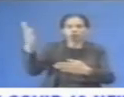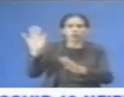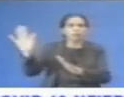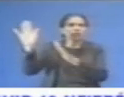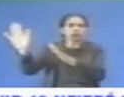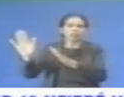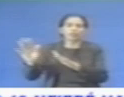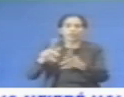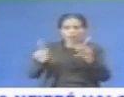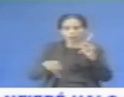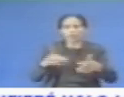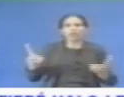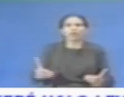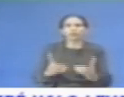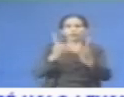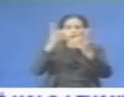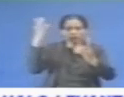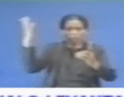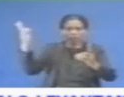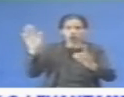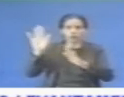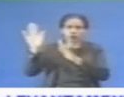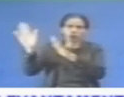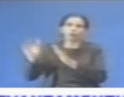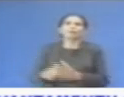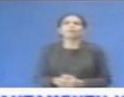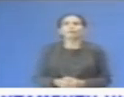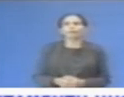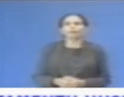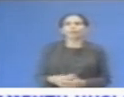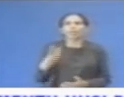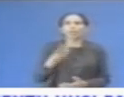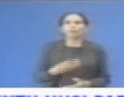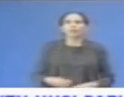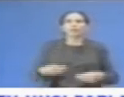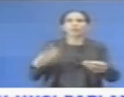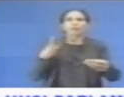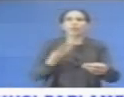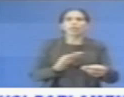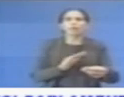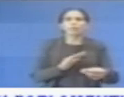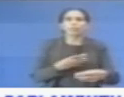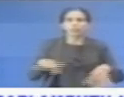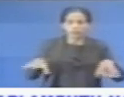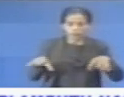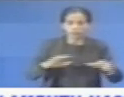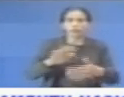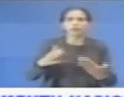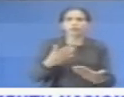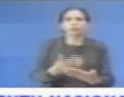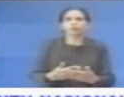nebe comunidade Sirhassoro e a base. Foi a minha confiança toma que nessa ia a parte da coligação e o oitavo